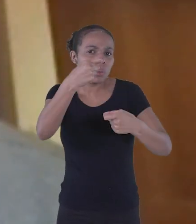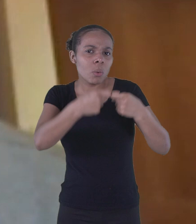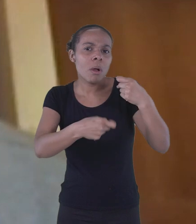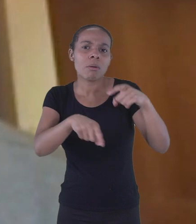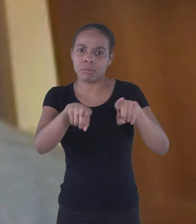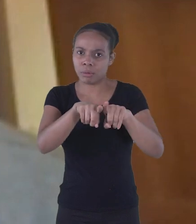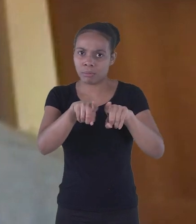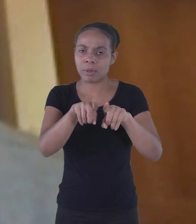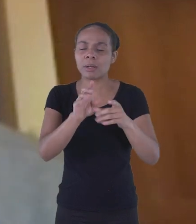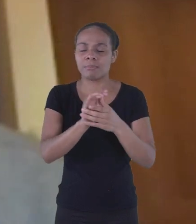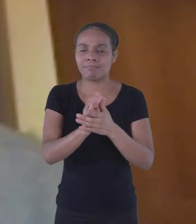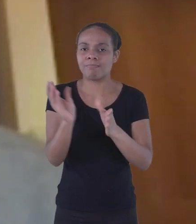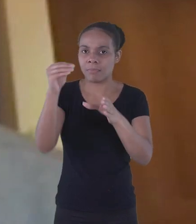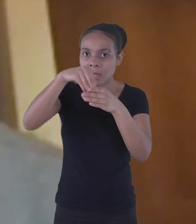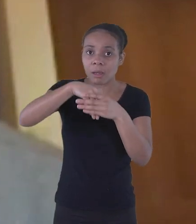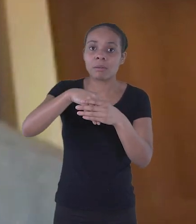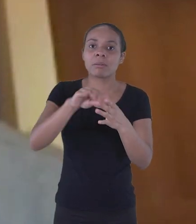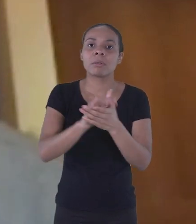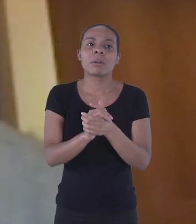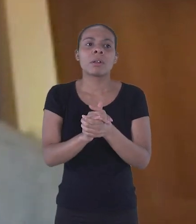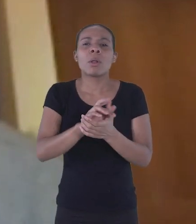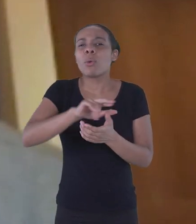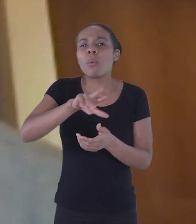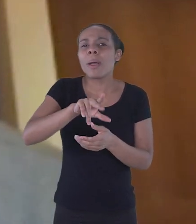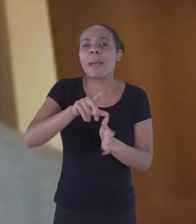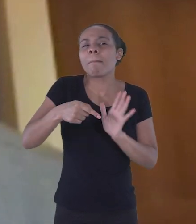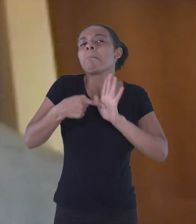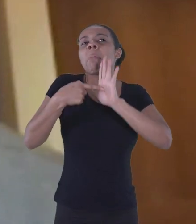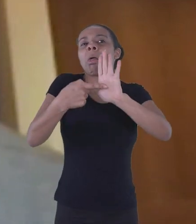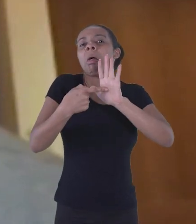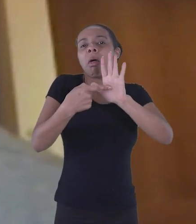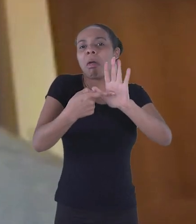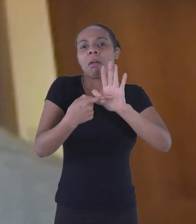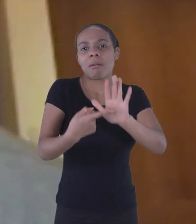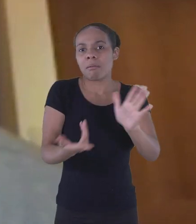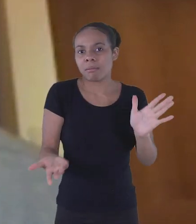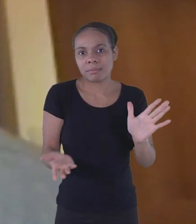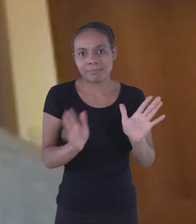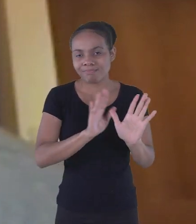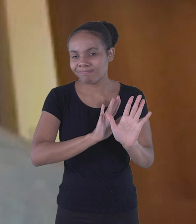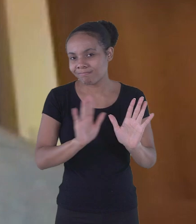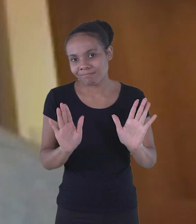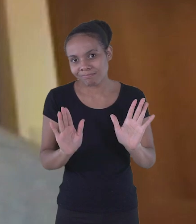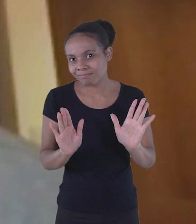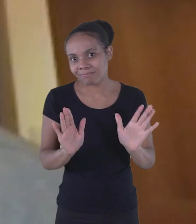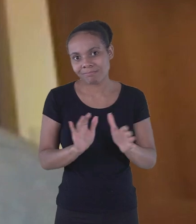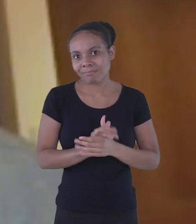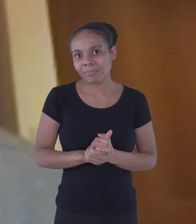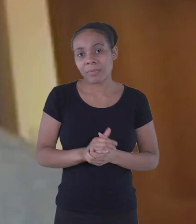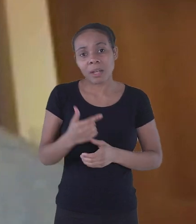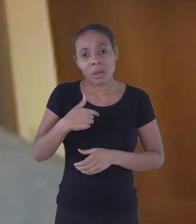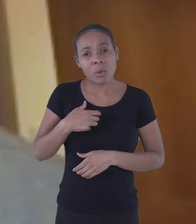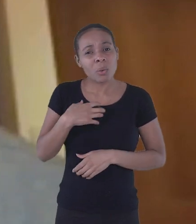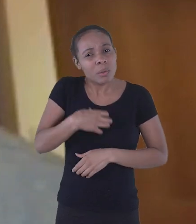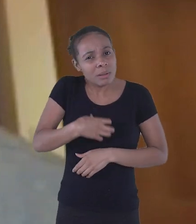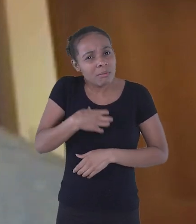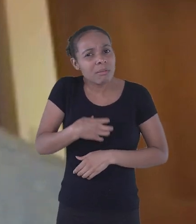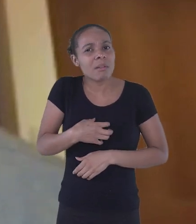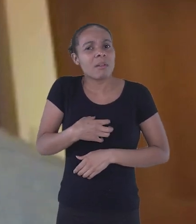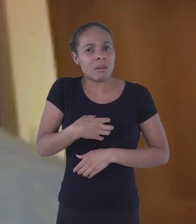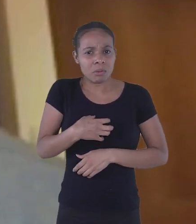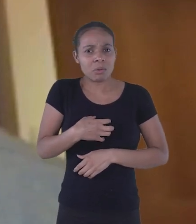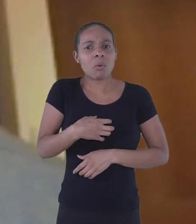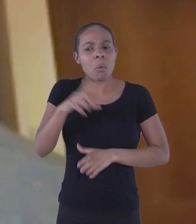está lá para nenhuma exibição, dá para ver muito claramente que eu não estou me exibindo. Eu fico até um pouco irritado com escritores que